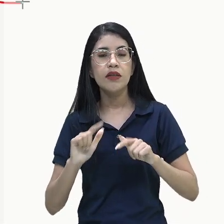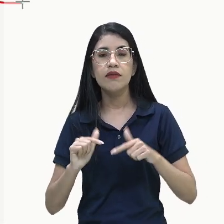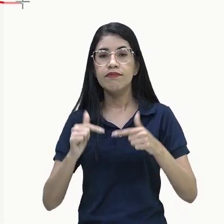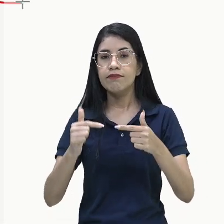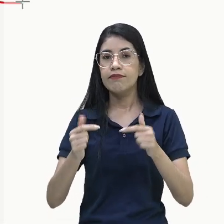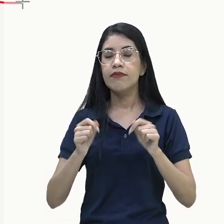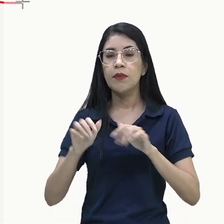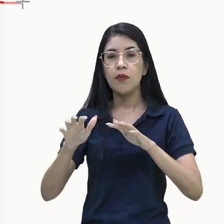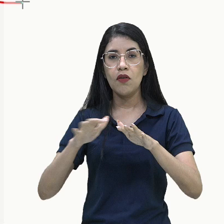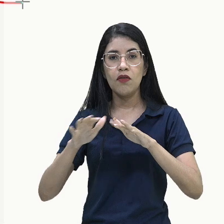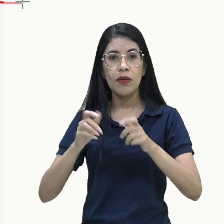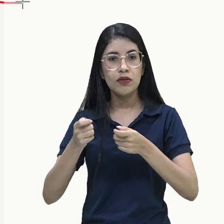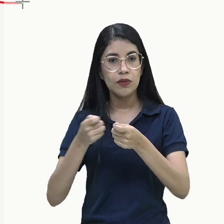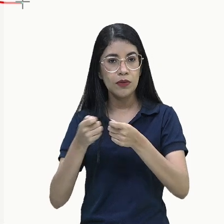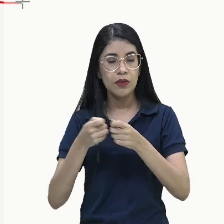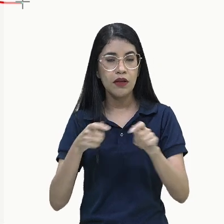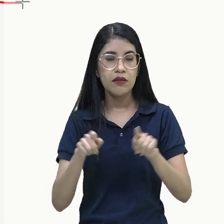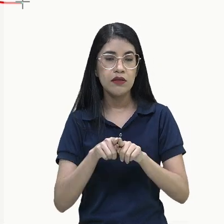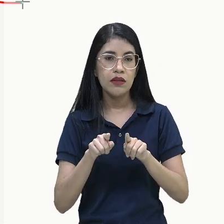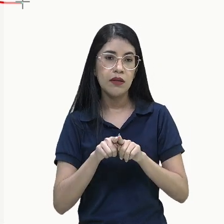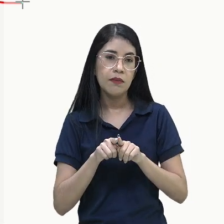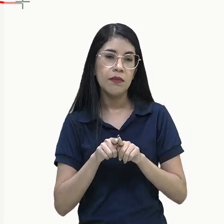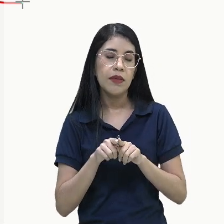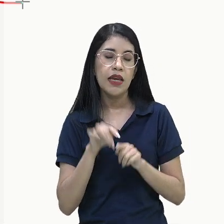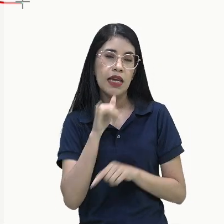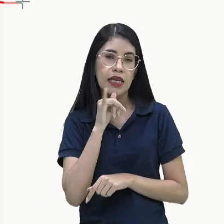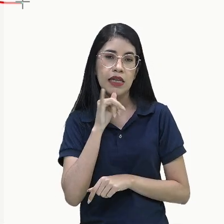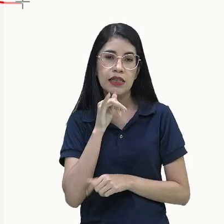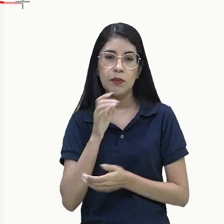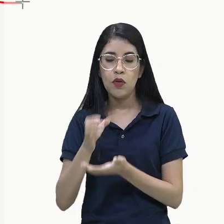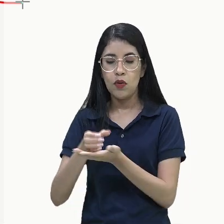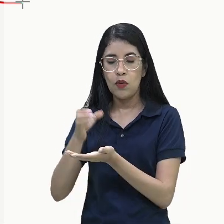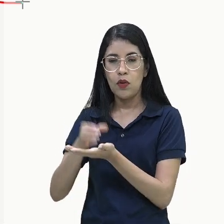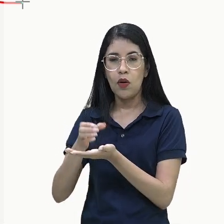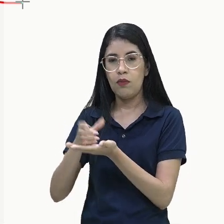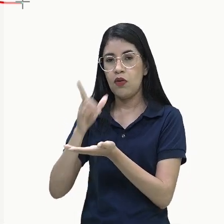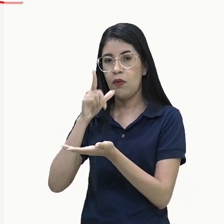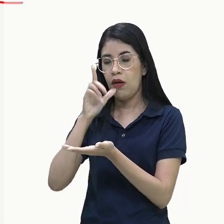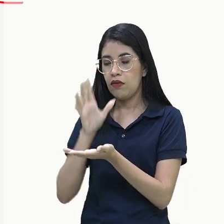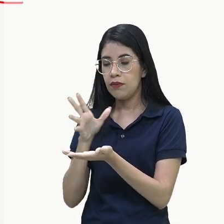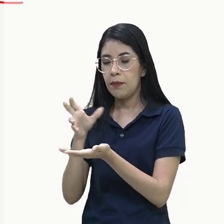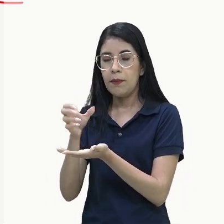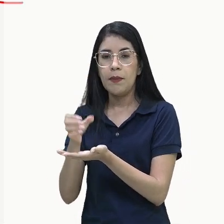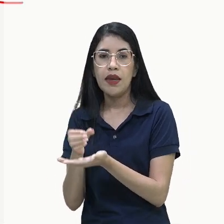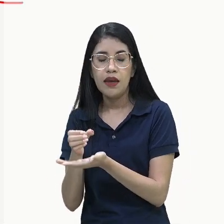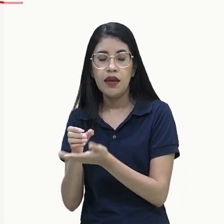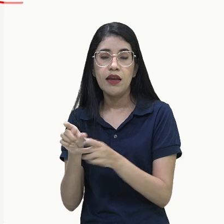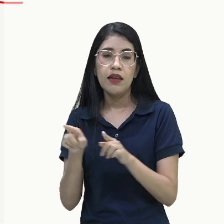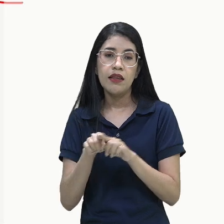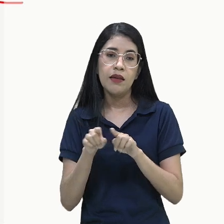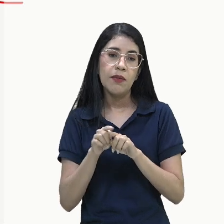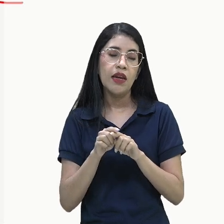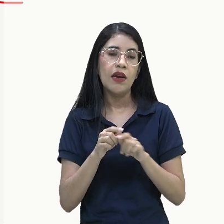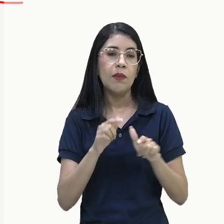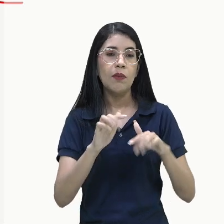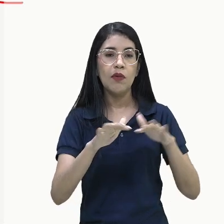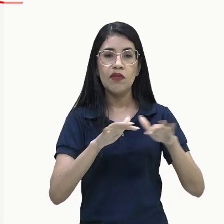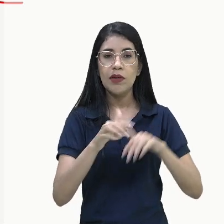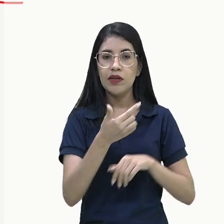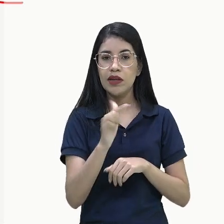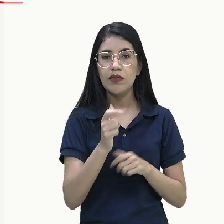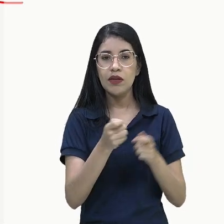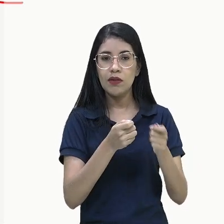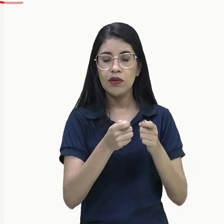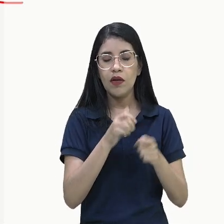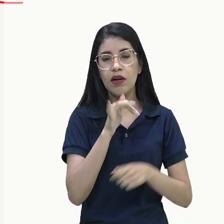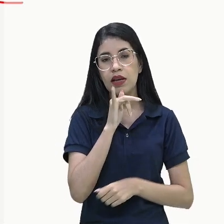realizar movimentos voluntários, como pegar um copo d'água, por exemplo, ou movimentos involuntários, como os